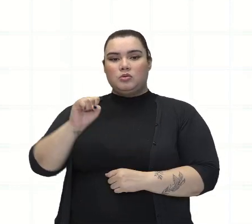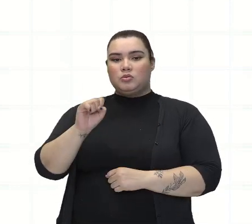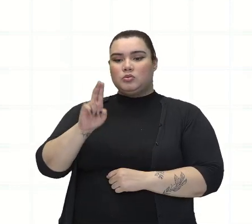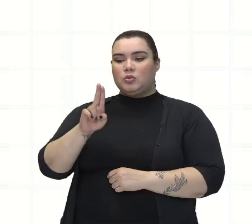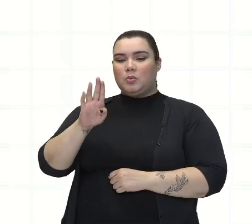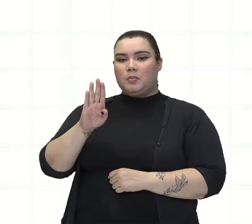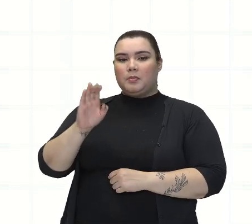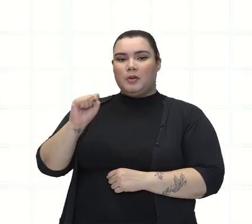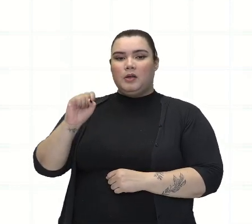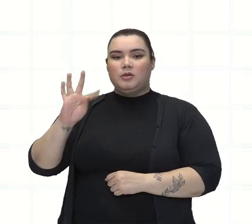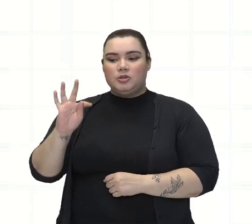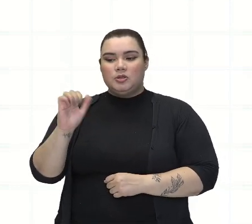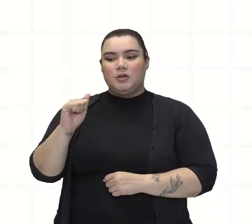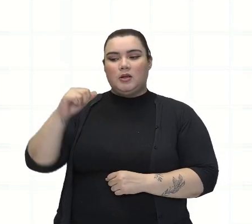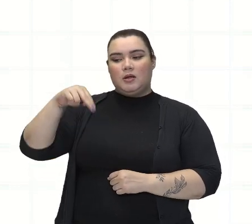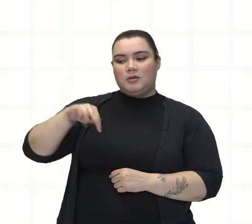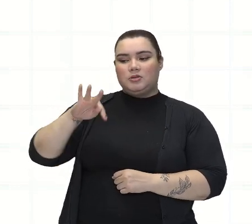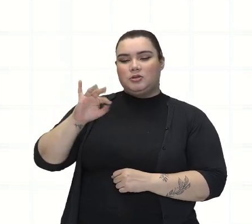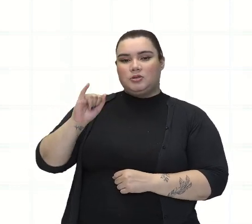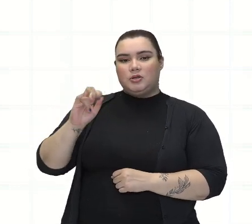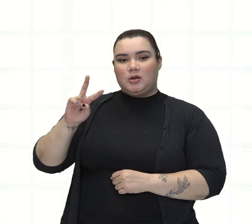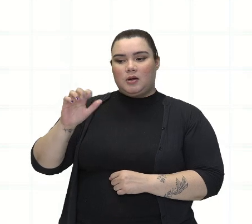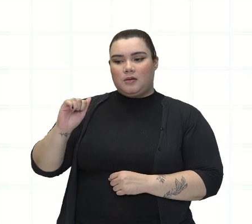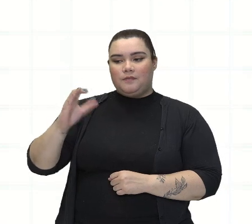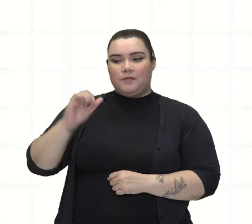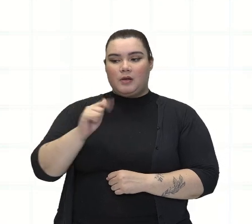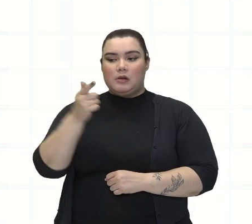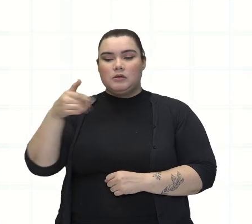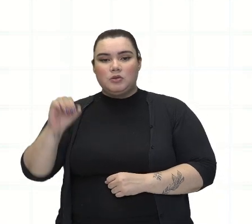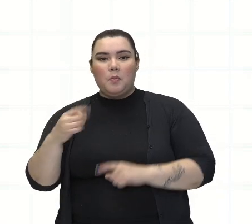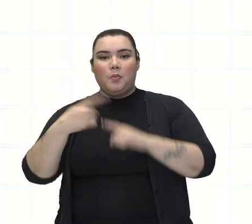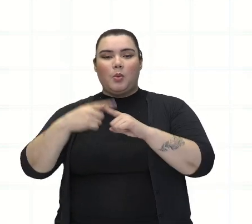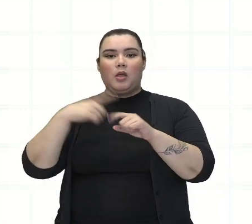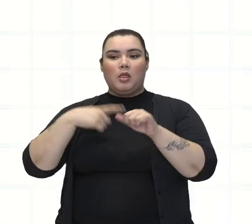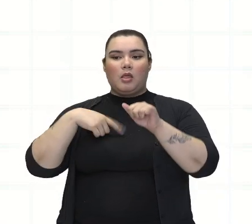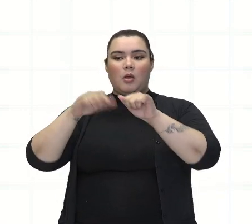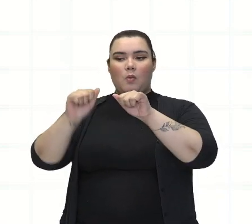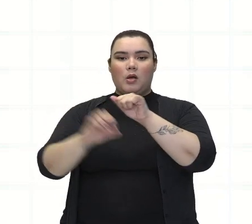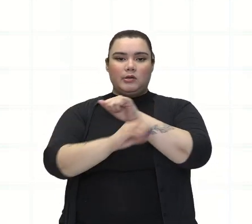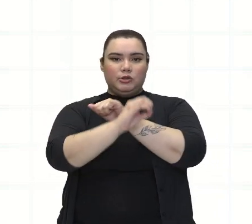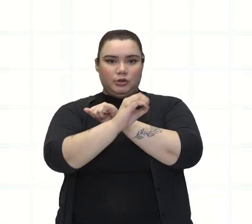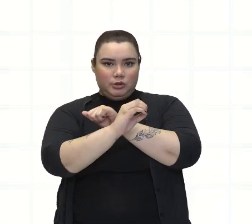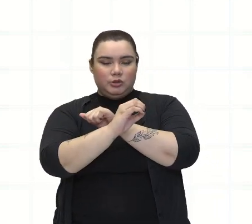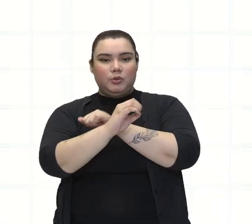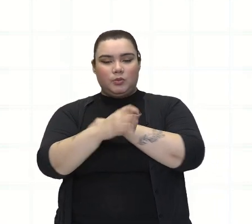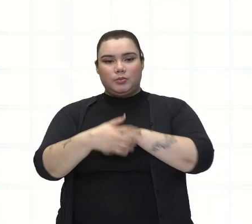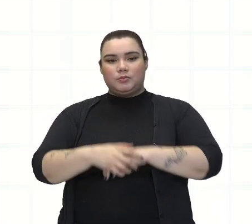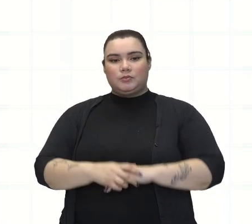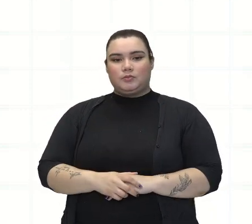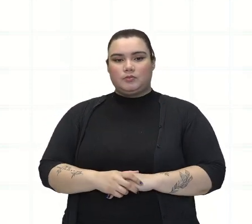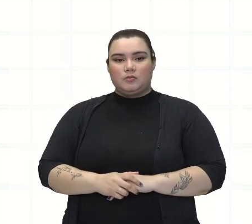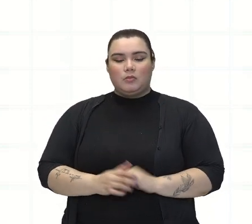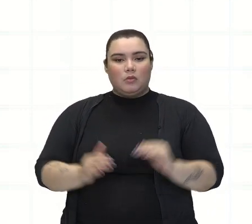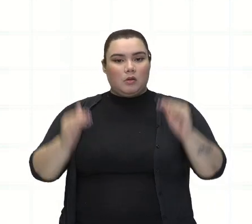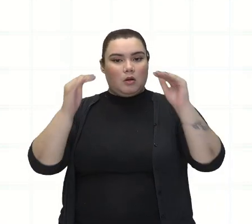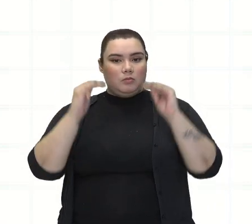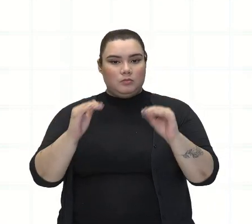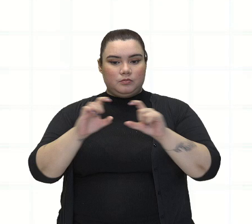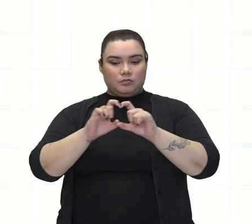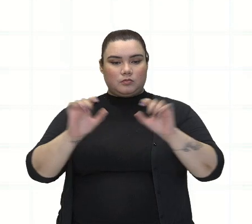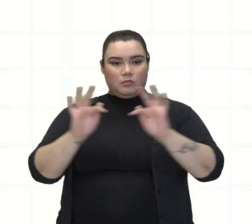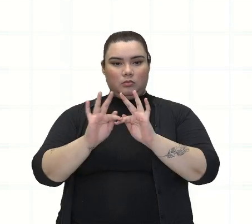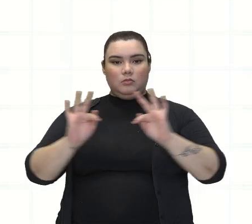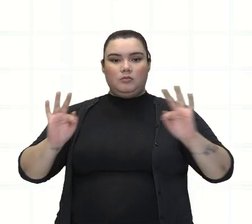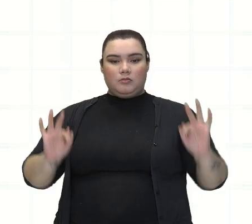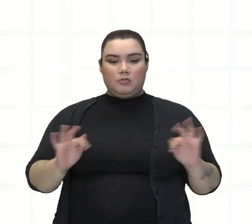substantivação, porque o O está acompanhando nesse contexto o verbo. Letra B, o não do noivo foi mencionado